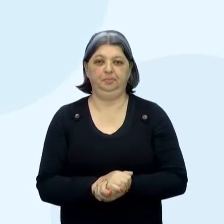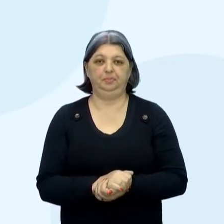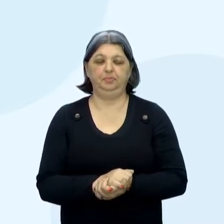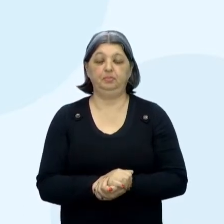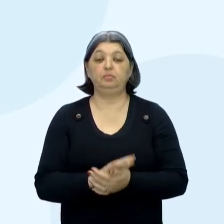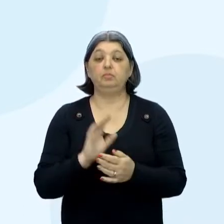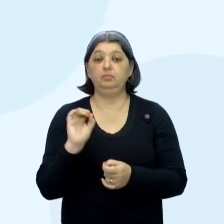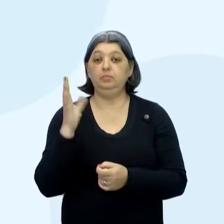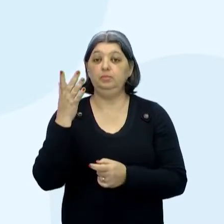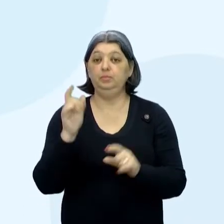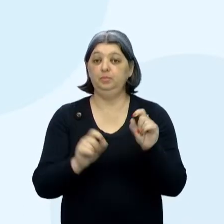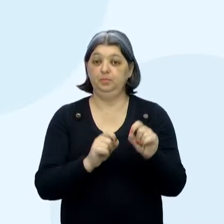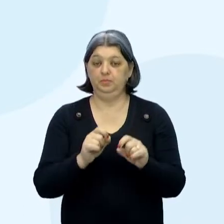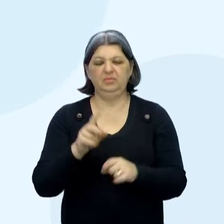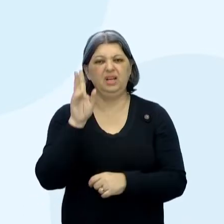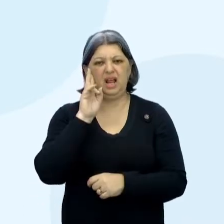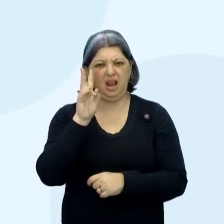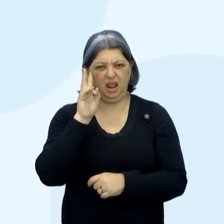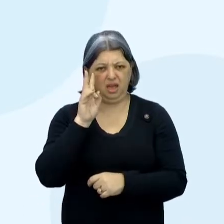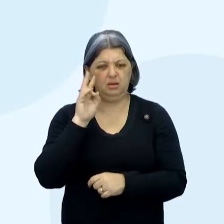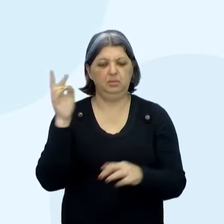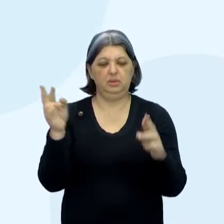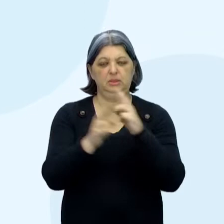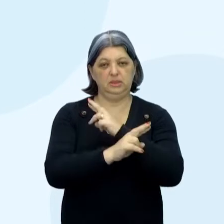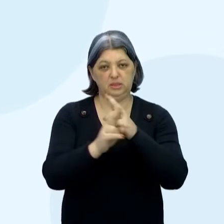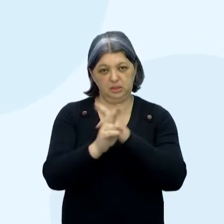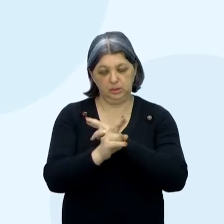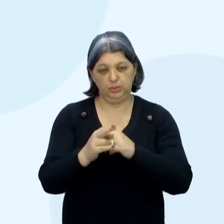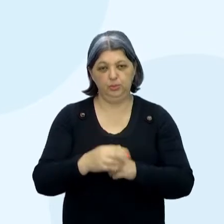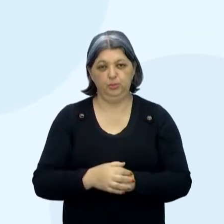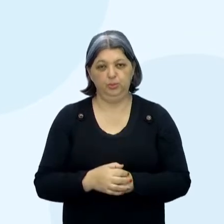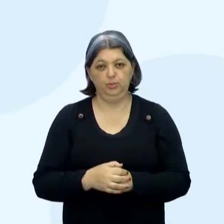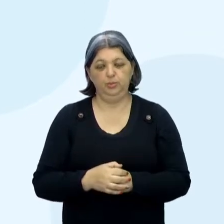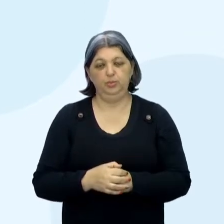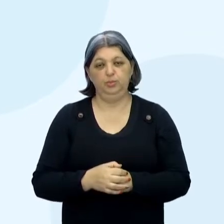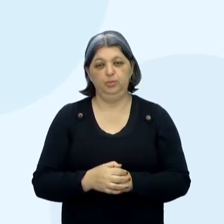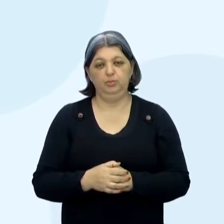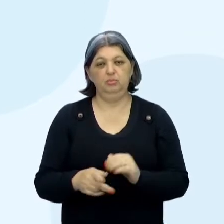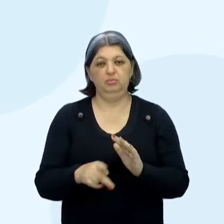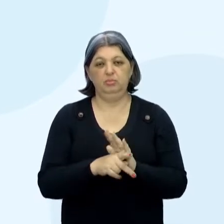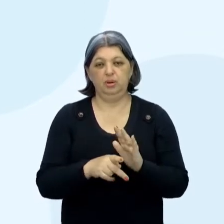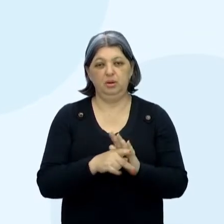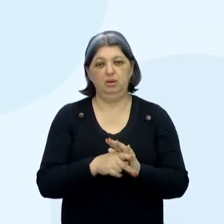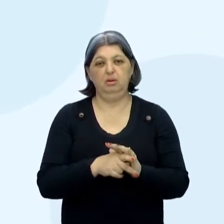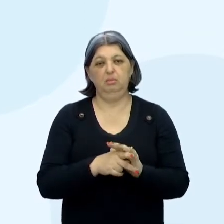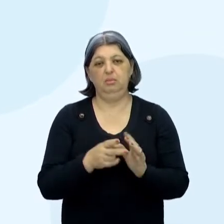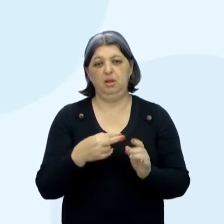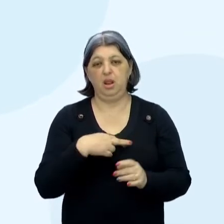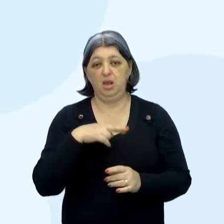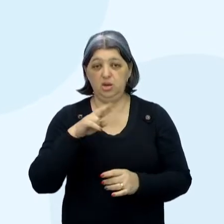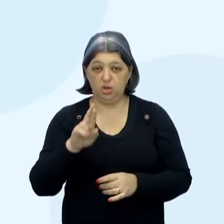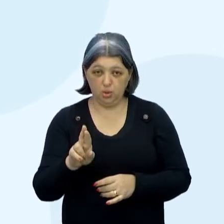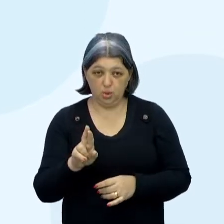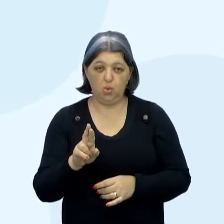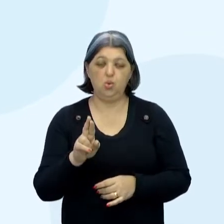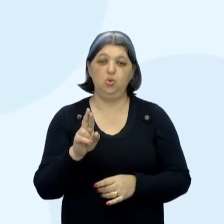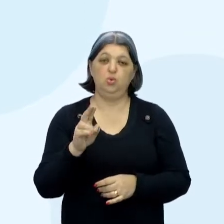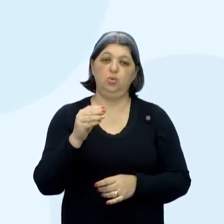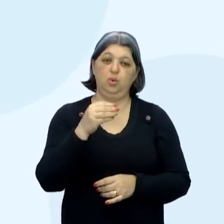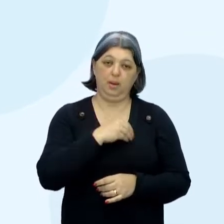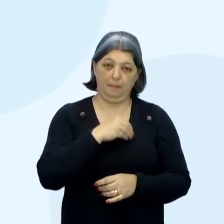O que acontece? Lembra daquela relação entre sagrado e profano?